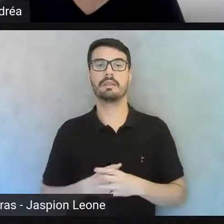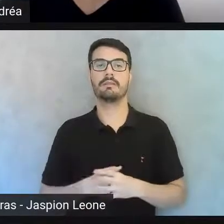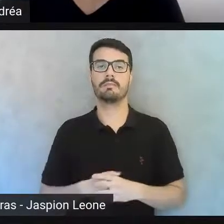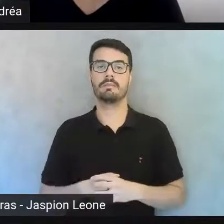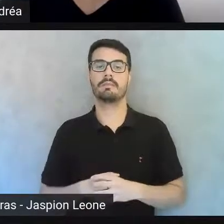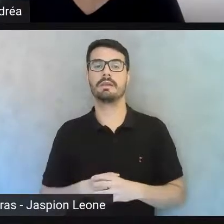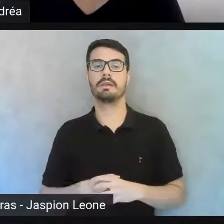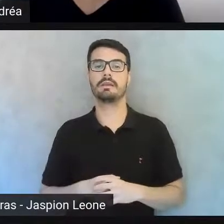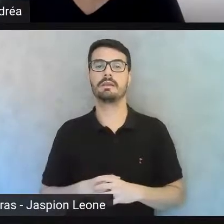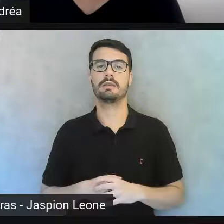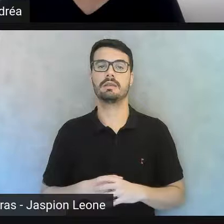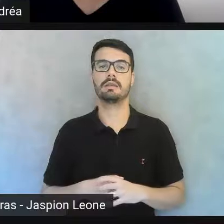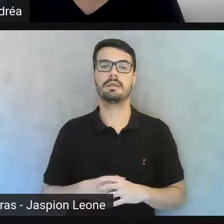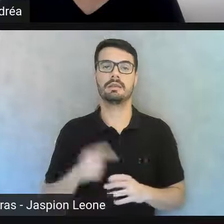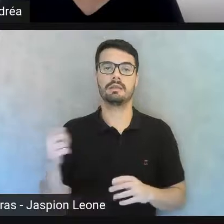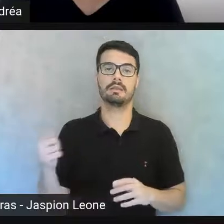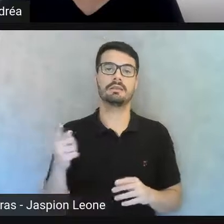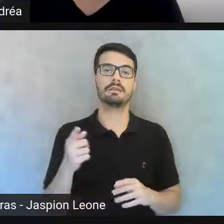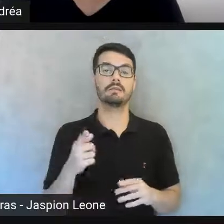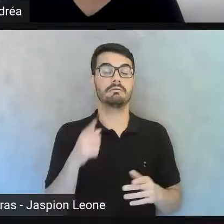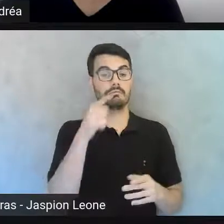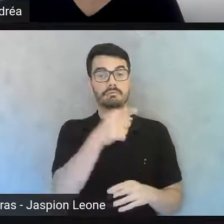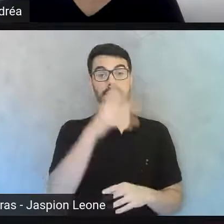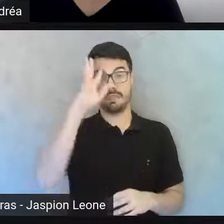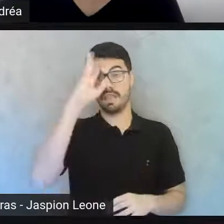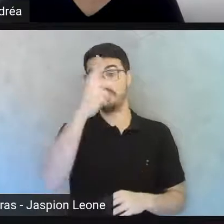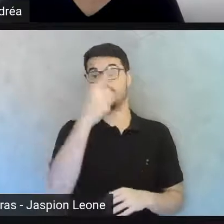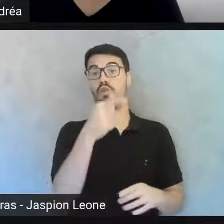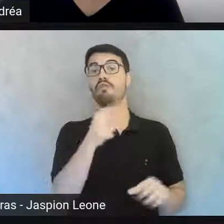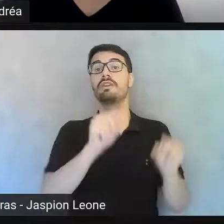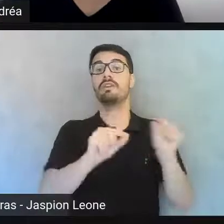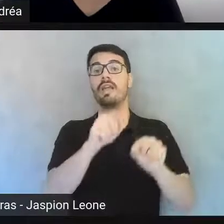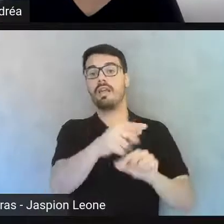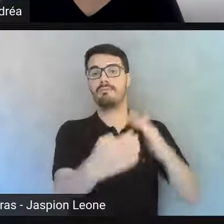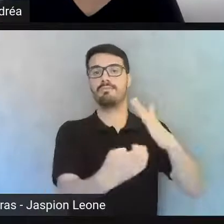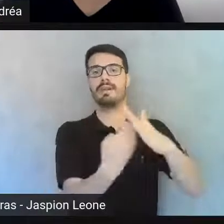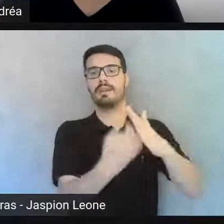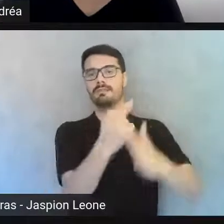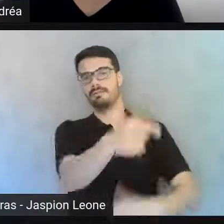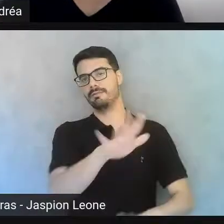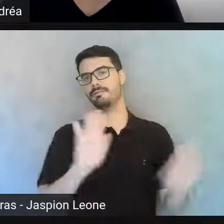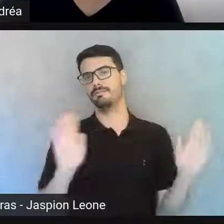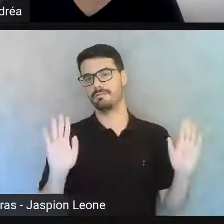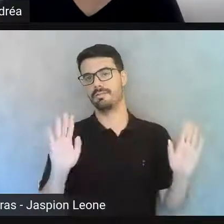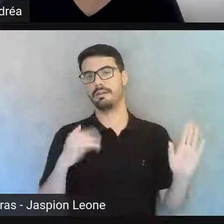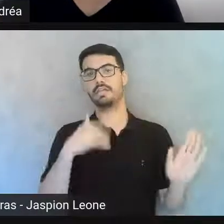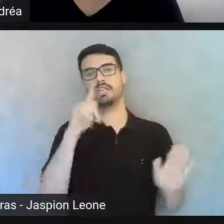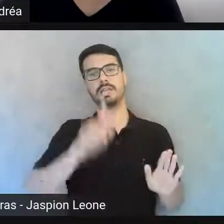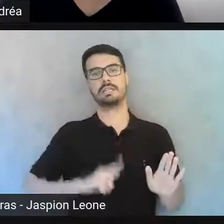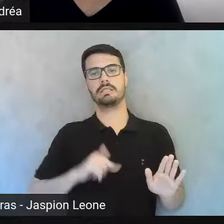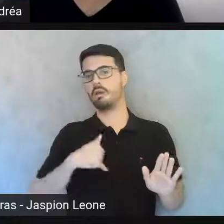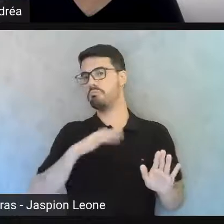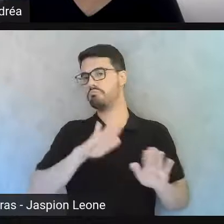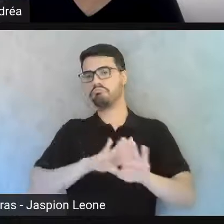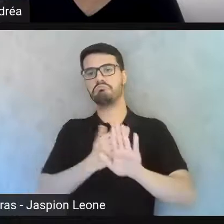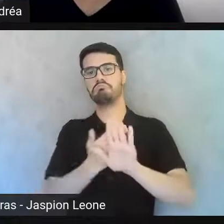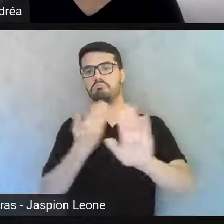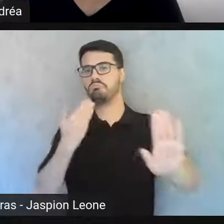a parte tributária dele. Ela que decide. Tá? E na suspensão parcial, eu